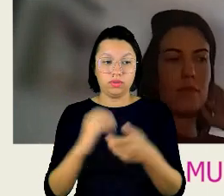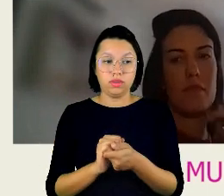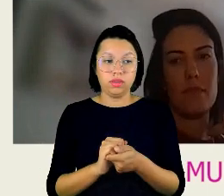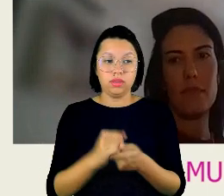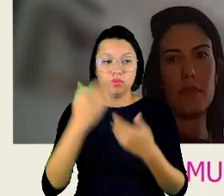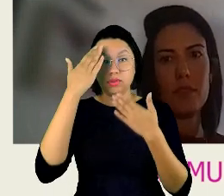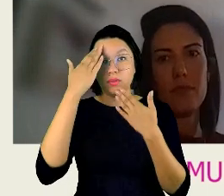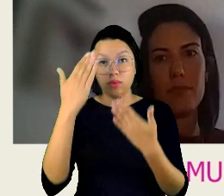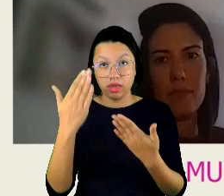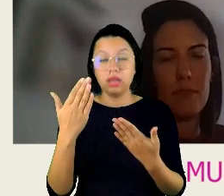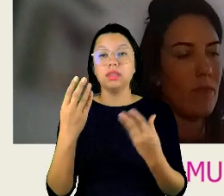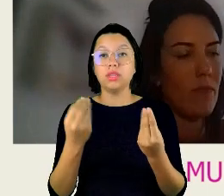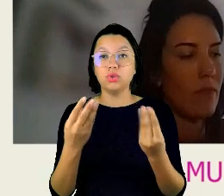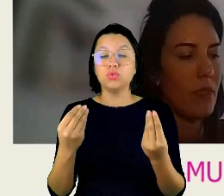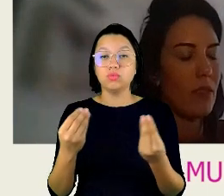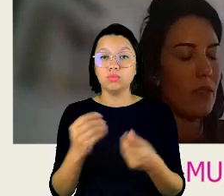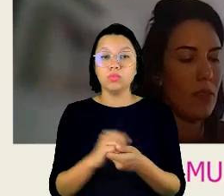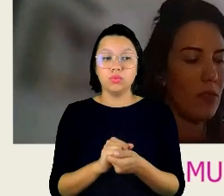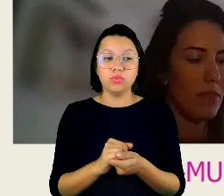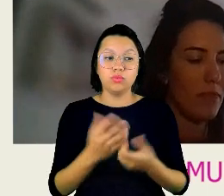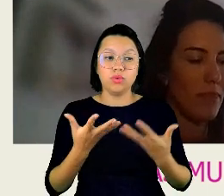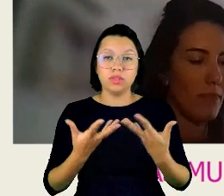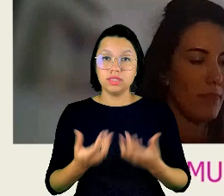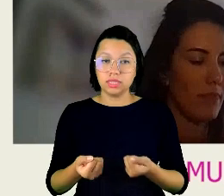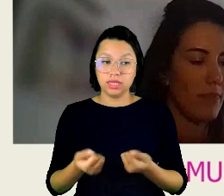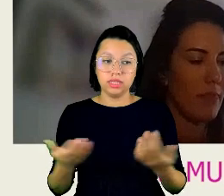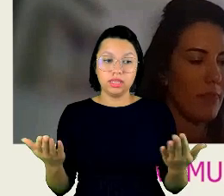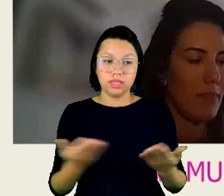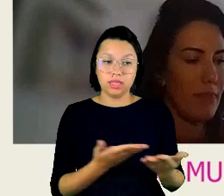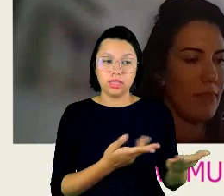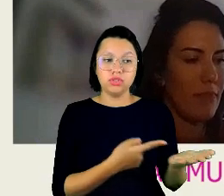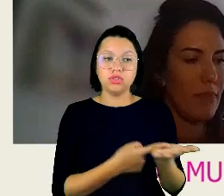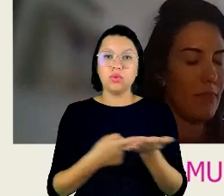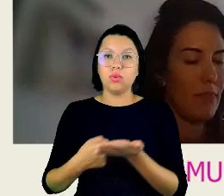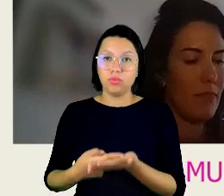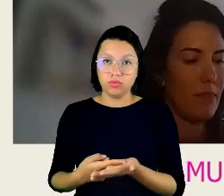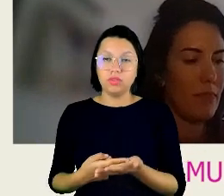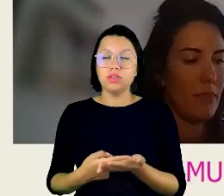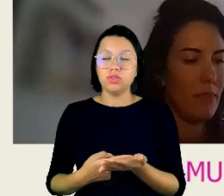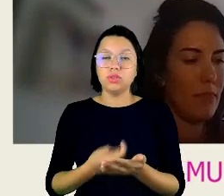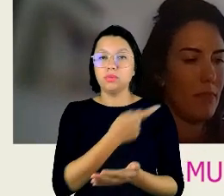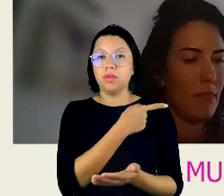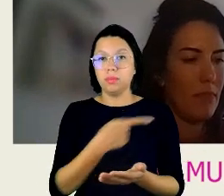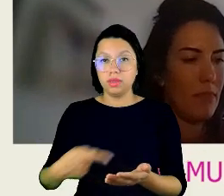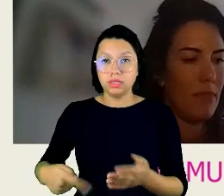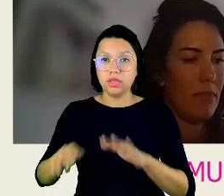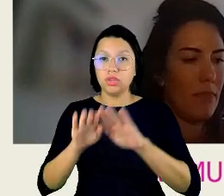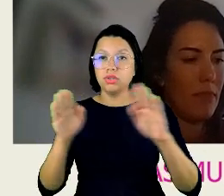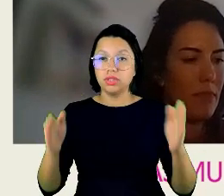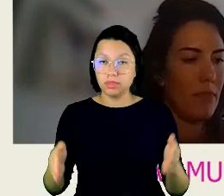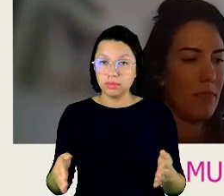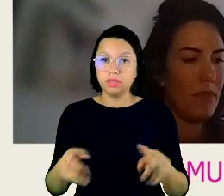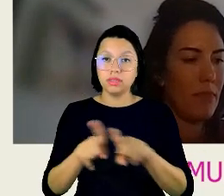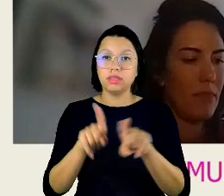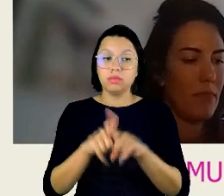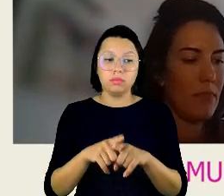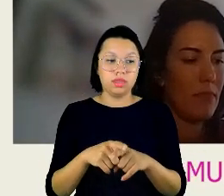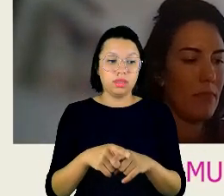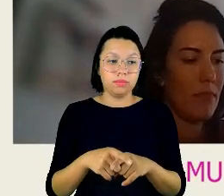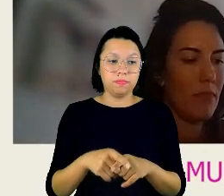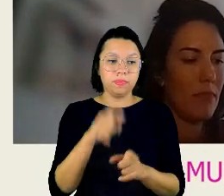eu agradeço imensamente por a Bruna ter aceito esse convite para presidir essa mesa, assim como agradeço às